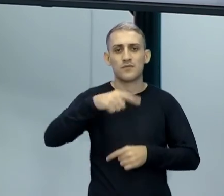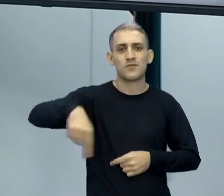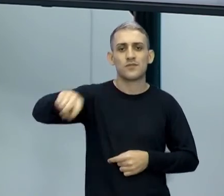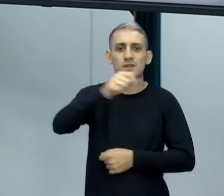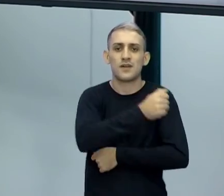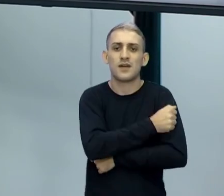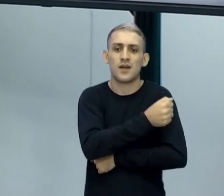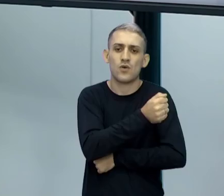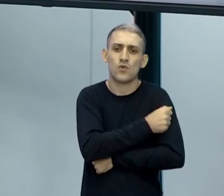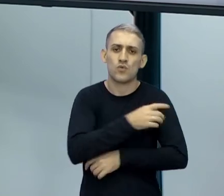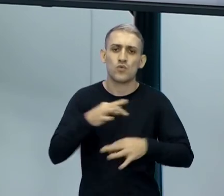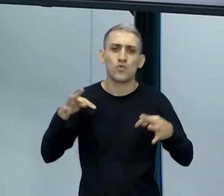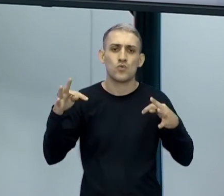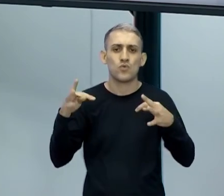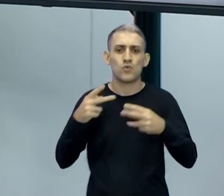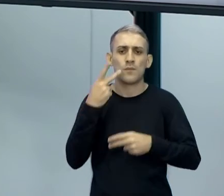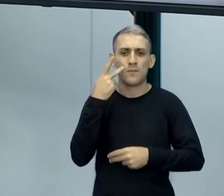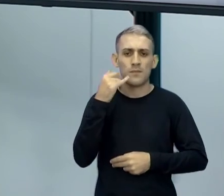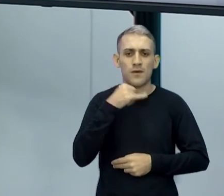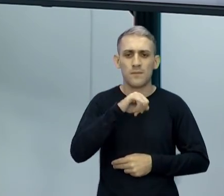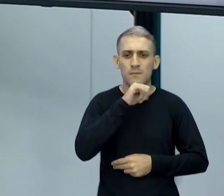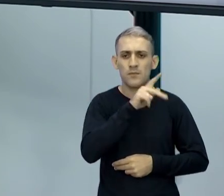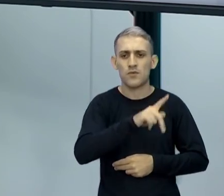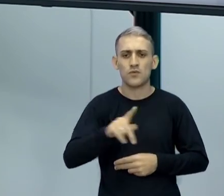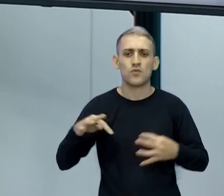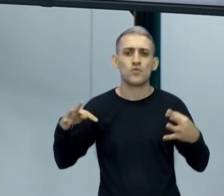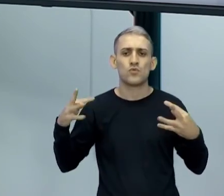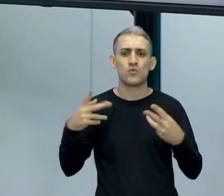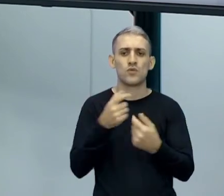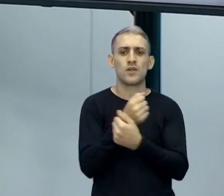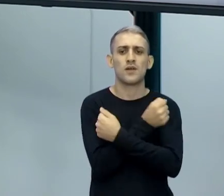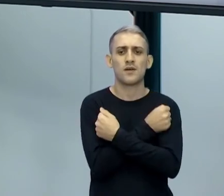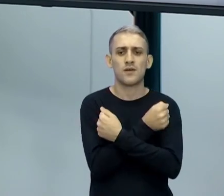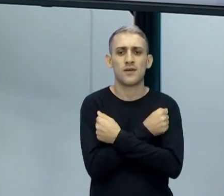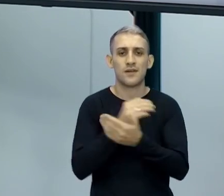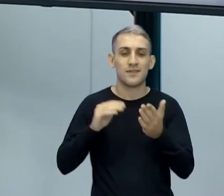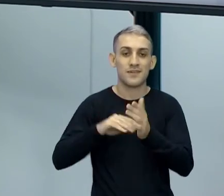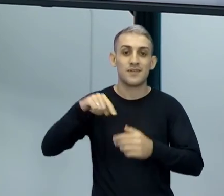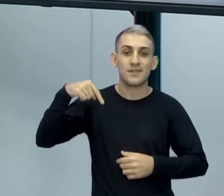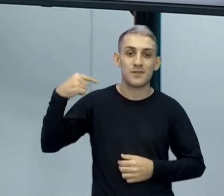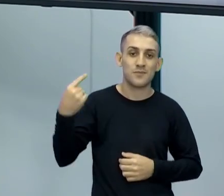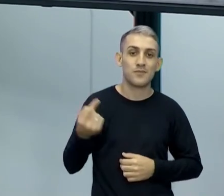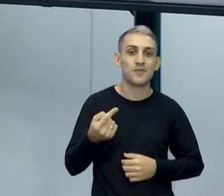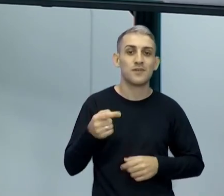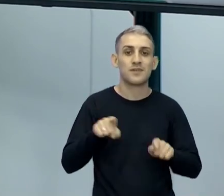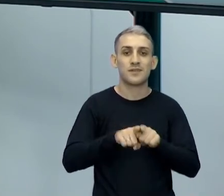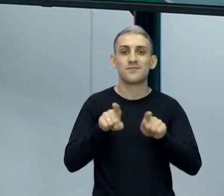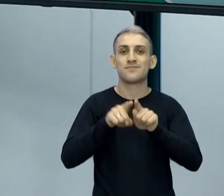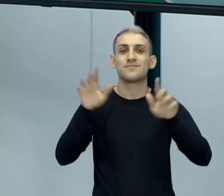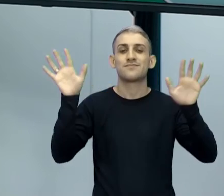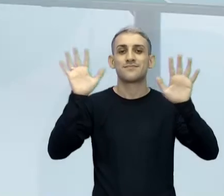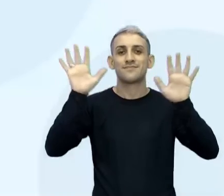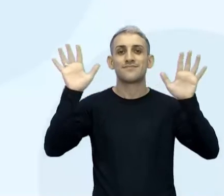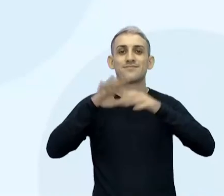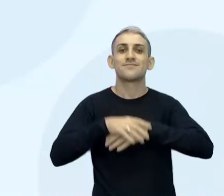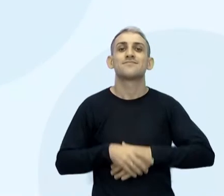alunos, estudantes, pais e professores, um cheiro para todos vocês, até a próxima e tchau, tchau!